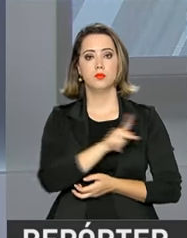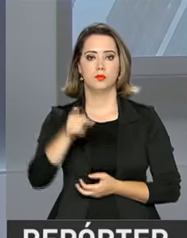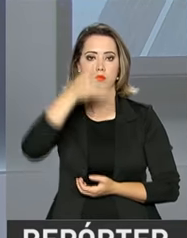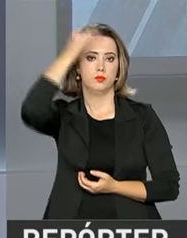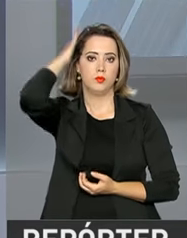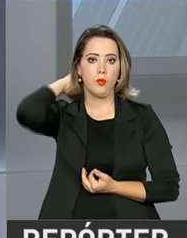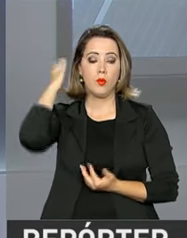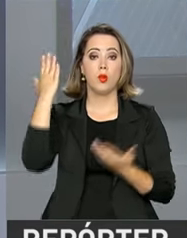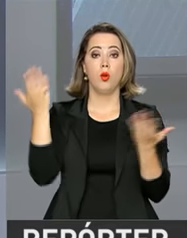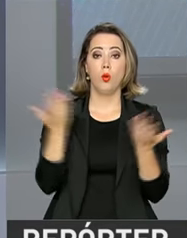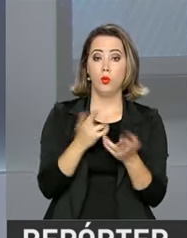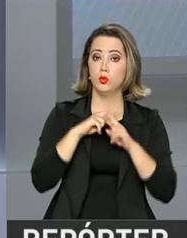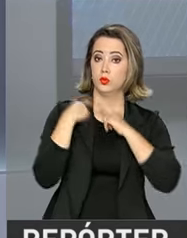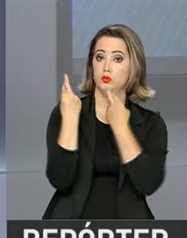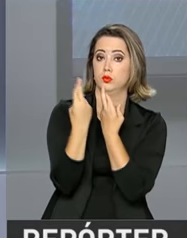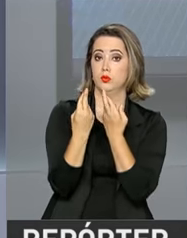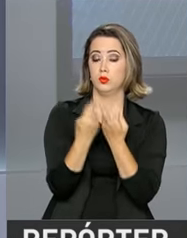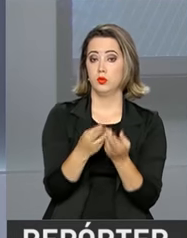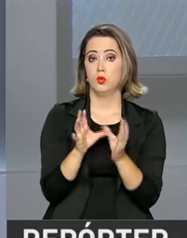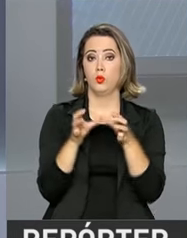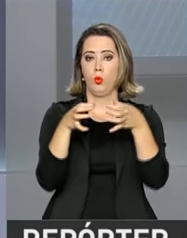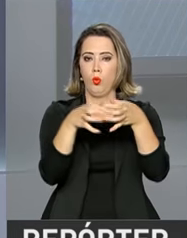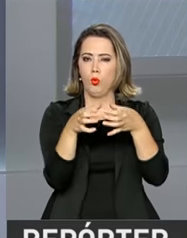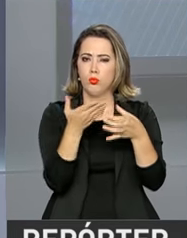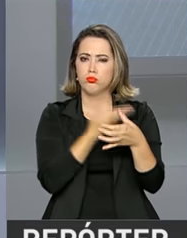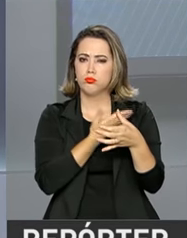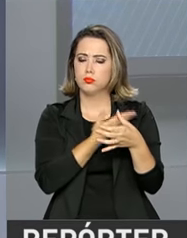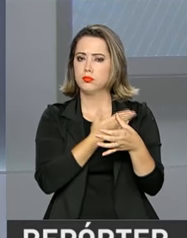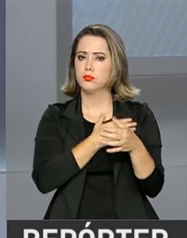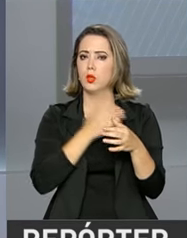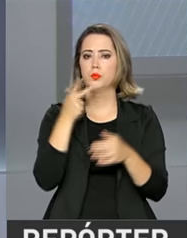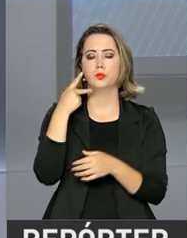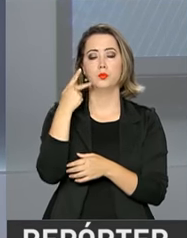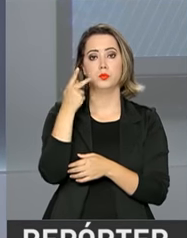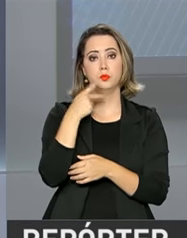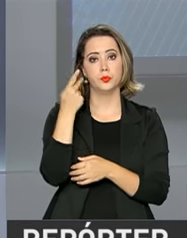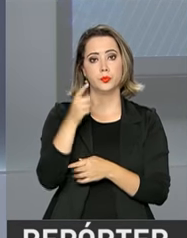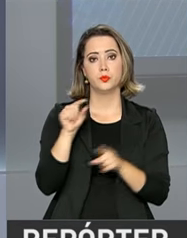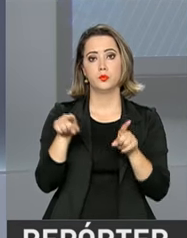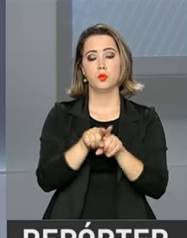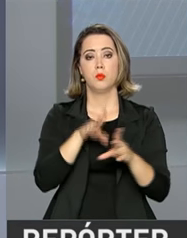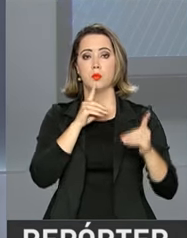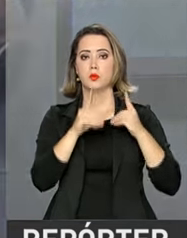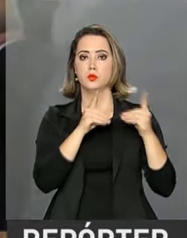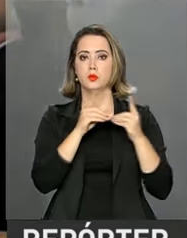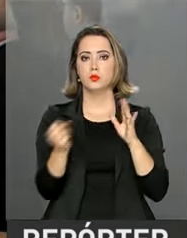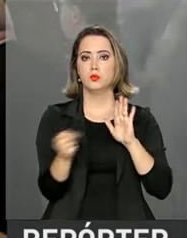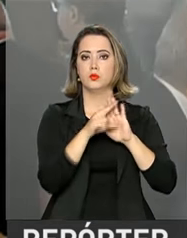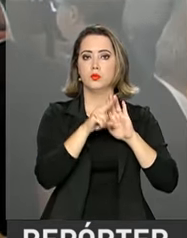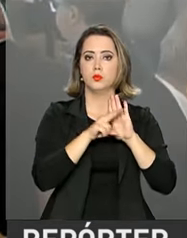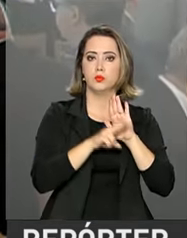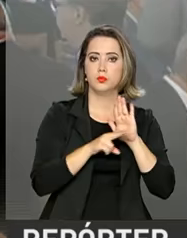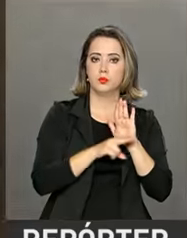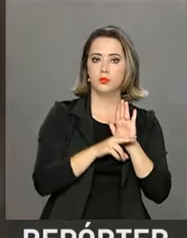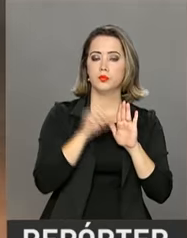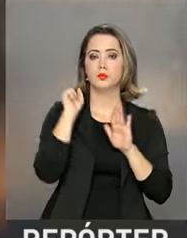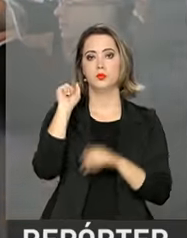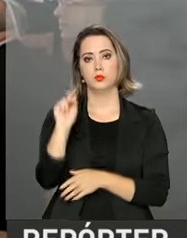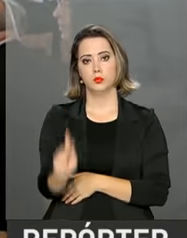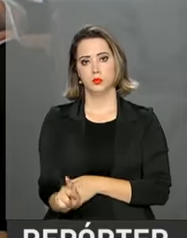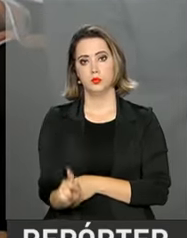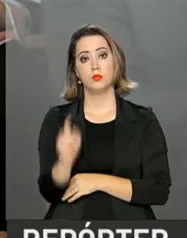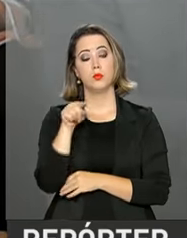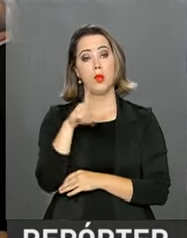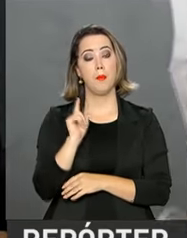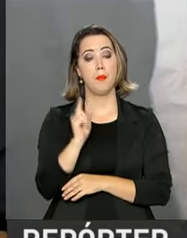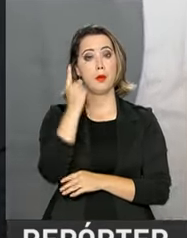presidente michel temer se reuniu hoje com a base aliada para discutir a reforma da previdência a primeira reunião foi no